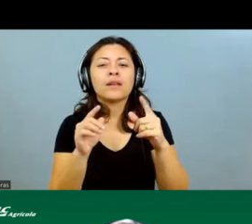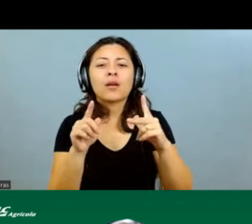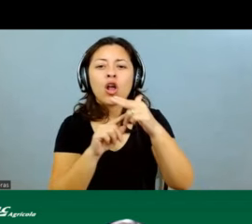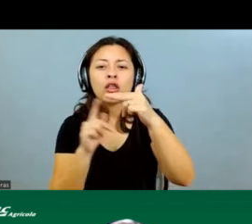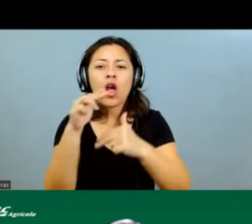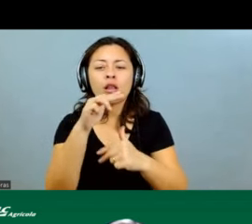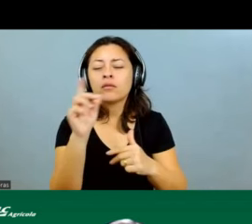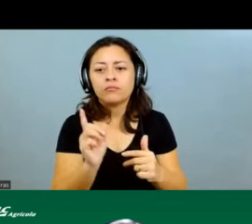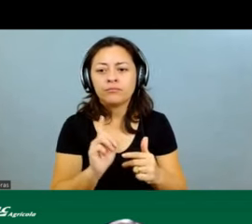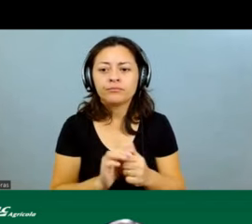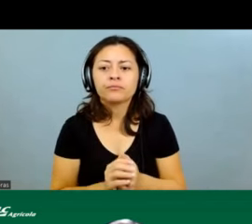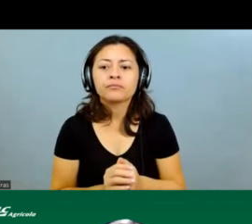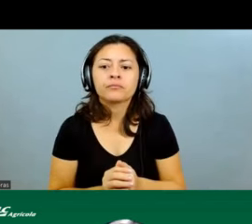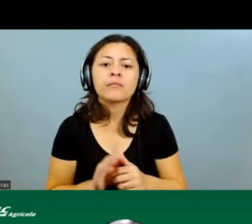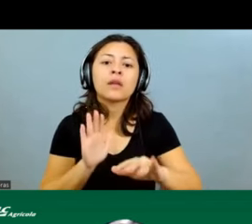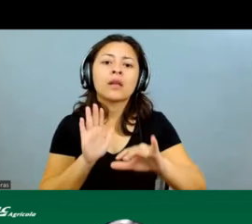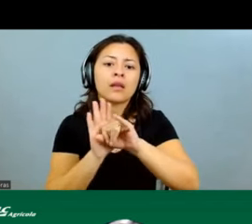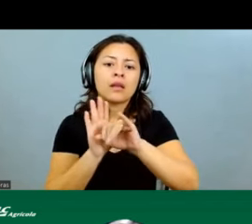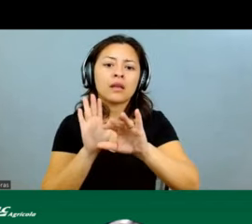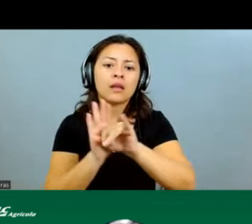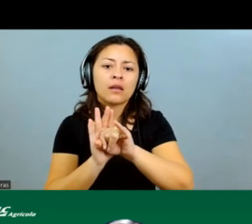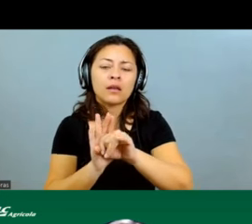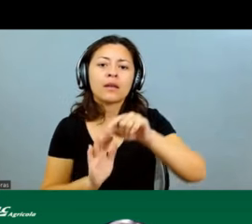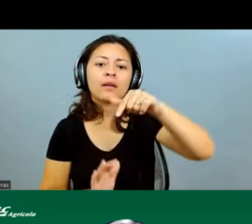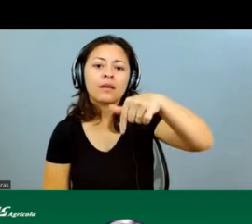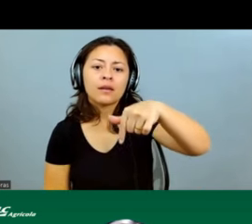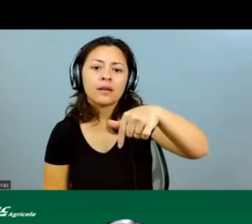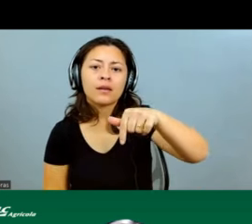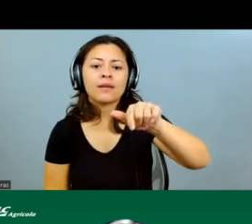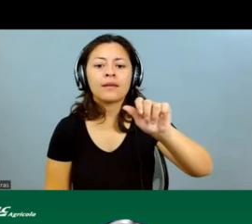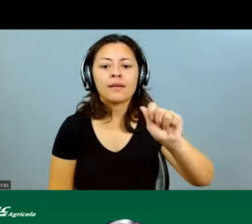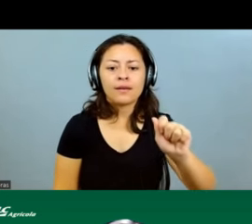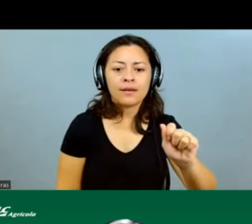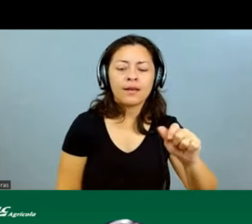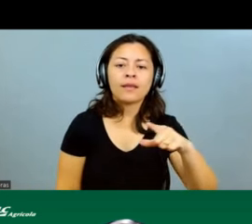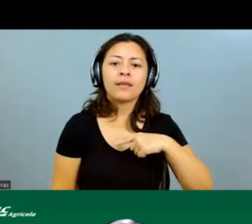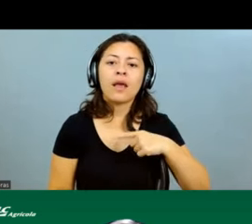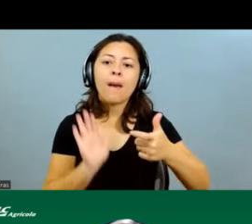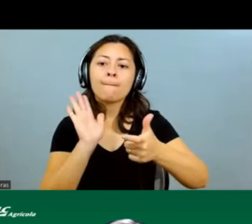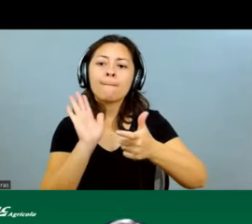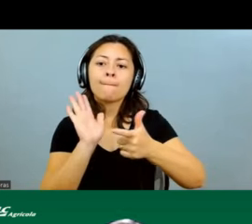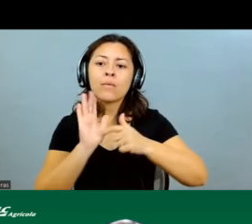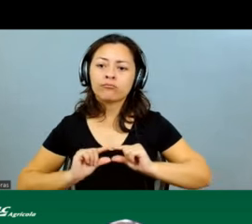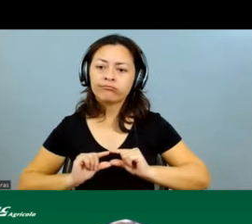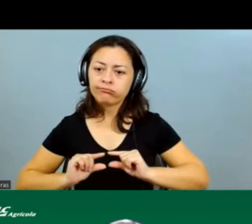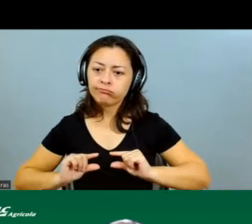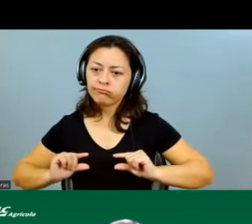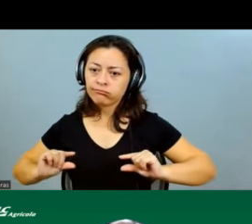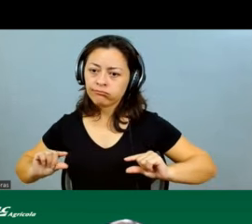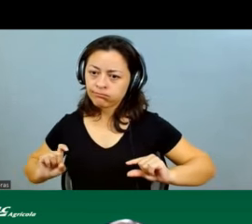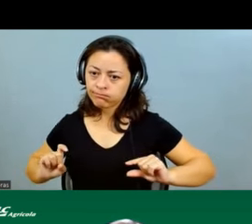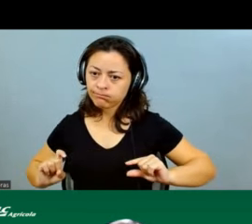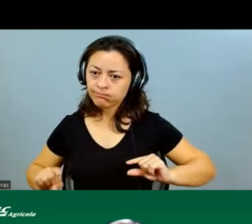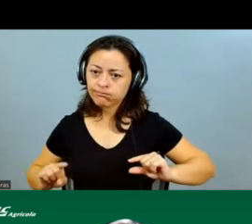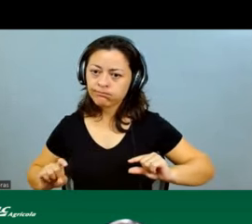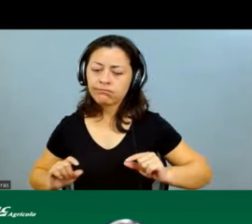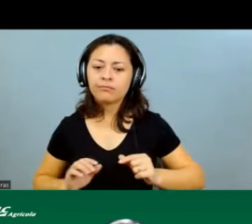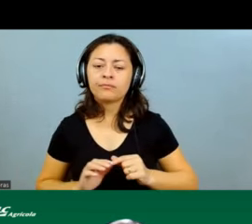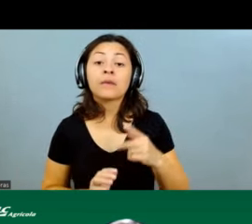enviadas via ícone deq Enem no botão inferior de sua tela por padrão da dinâmica seus nomes serão